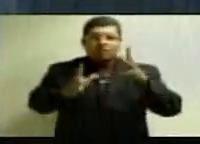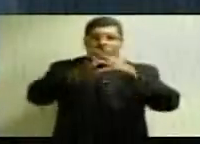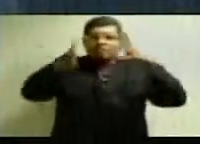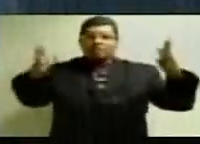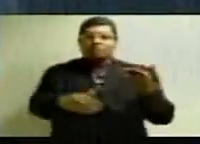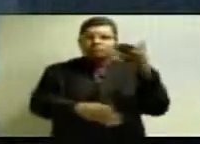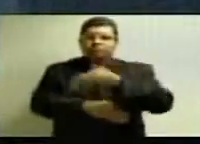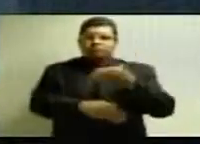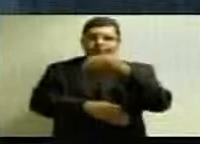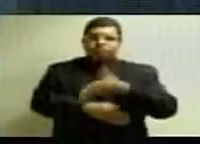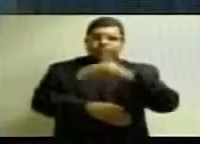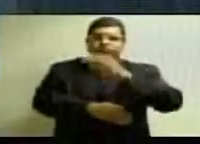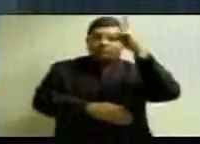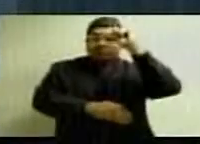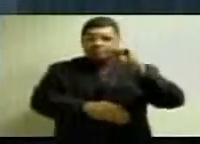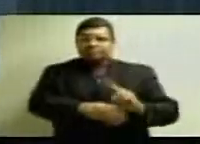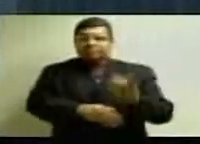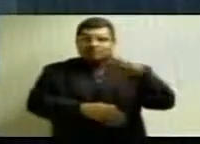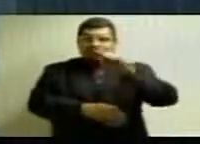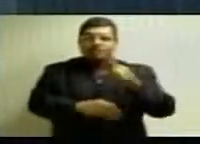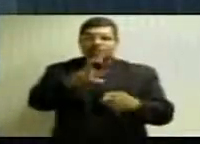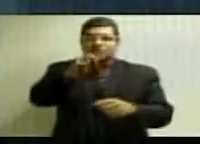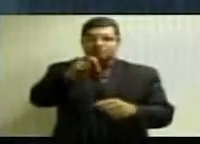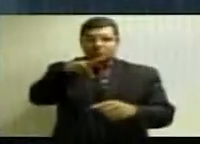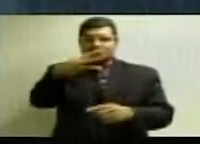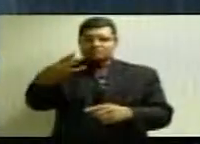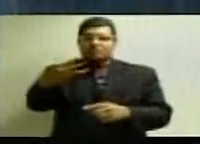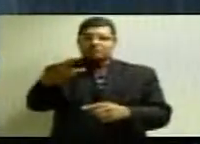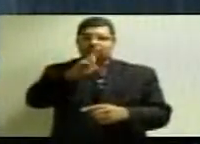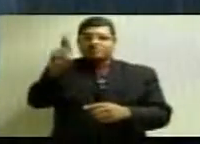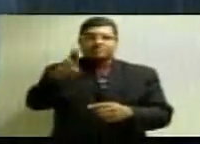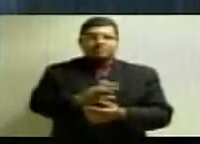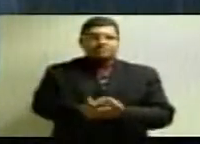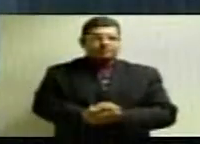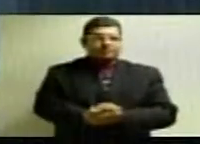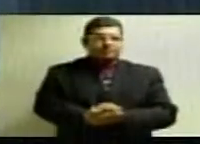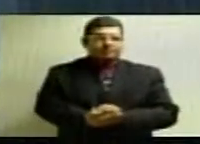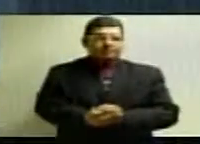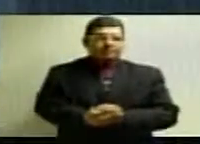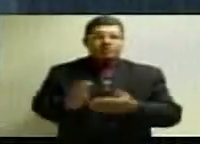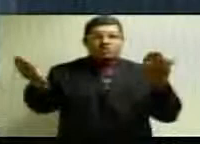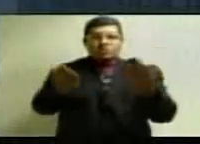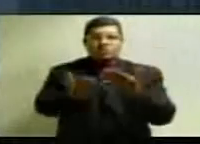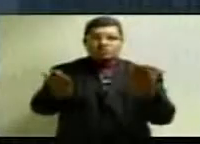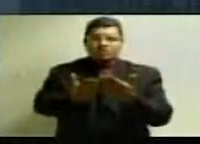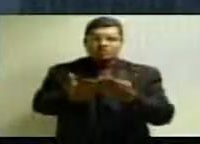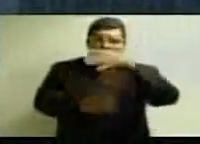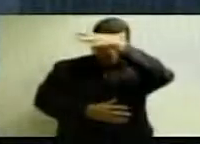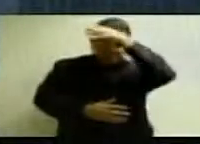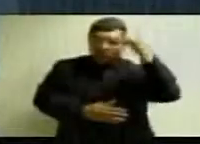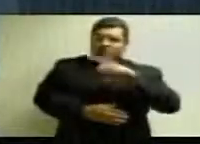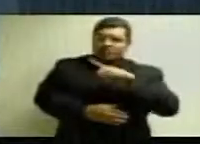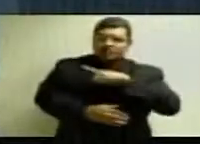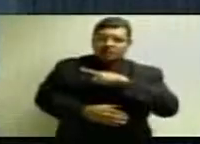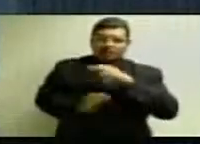maior investimento da história foi de 53 milhões de reais. Hoje, Manaus